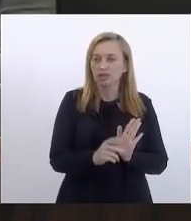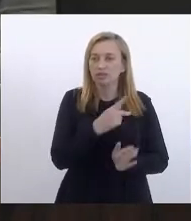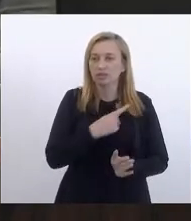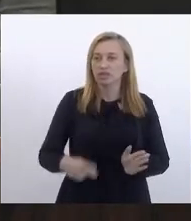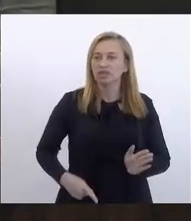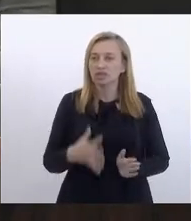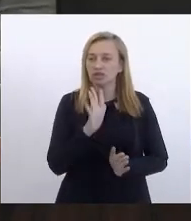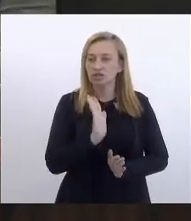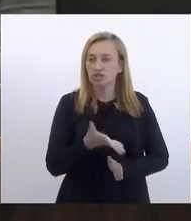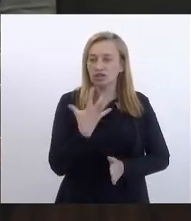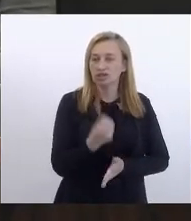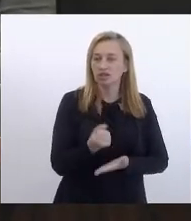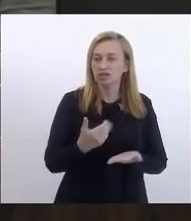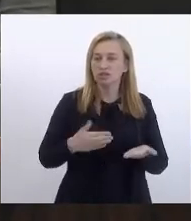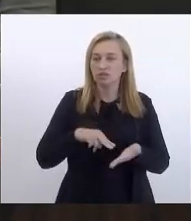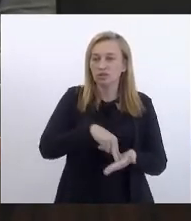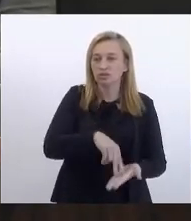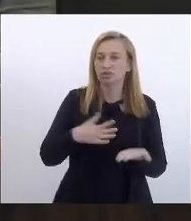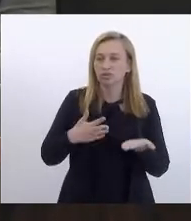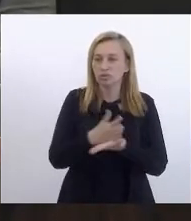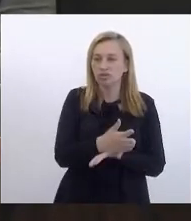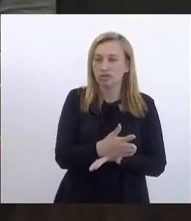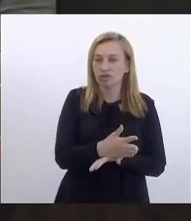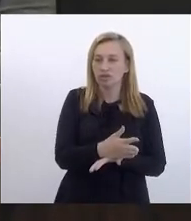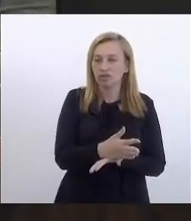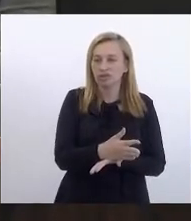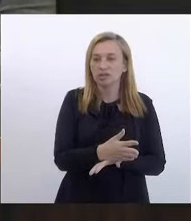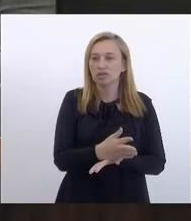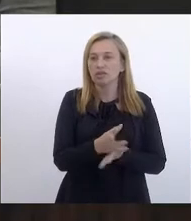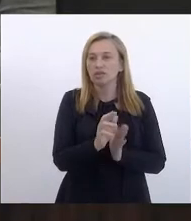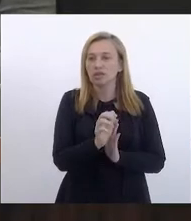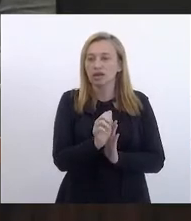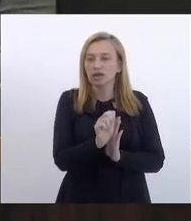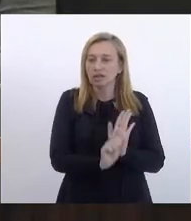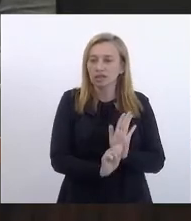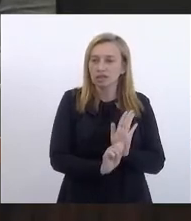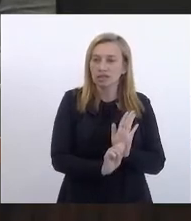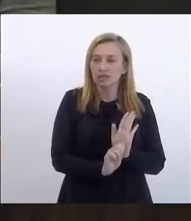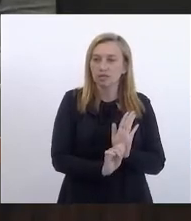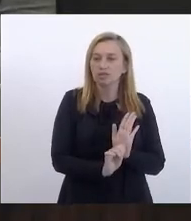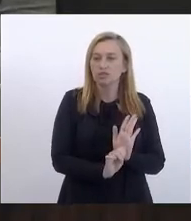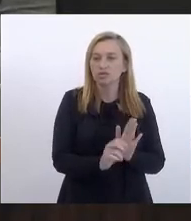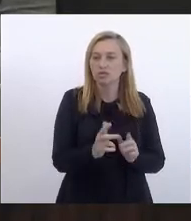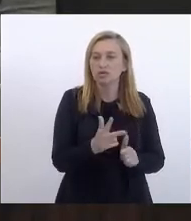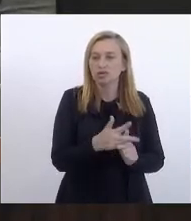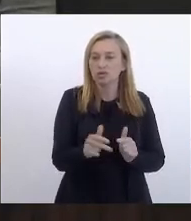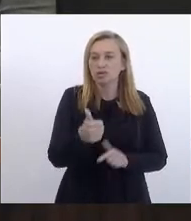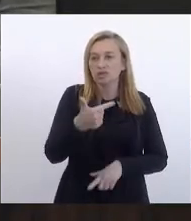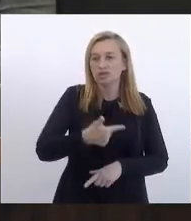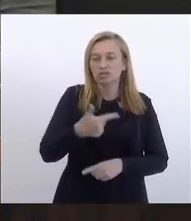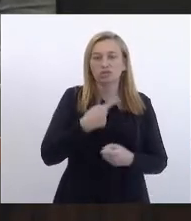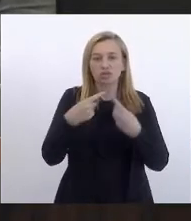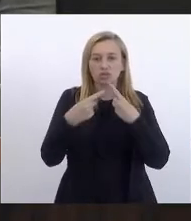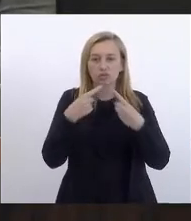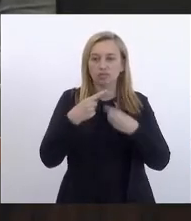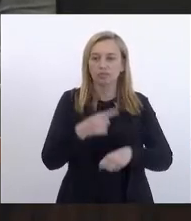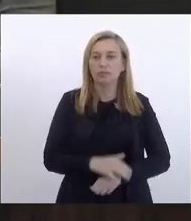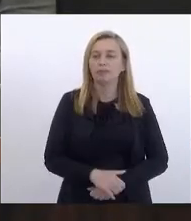definiu, os senhores que aprovam isso, como estão aprovados, vai a redação do vencido para a segunda discussão.